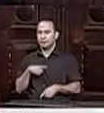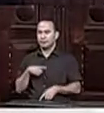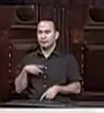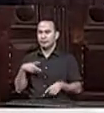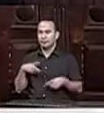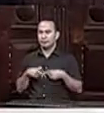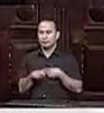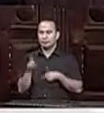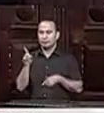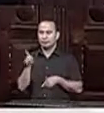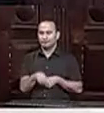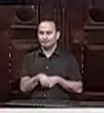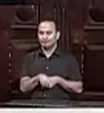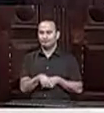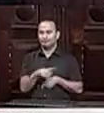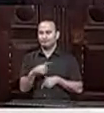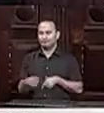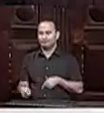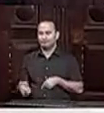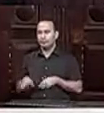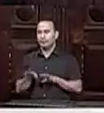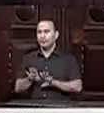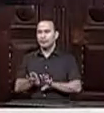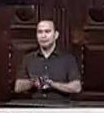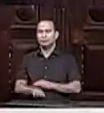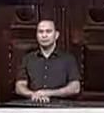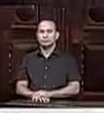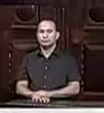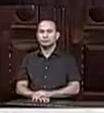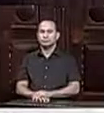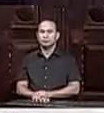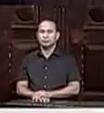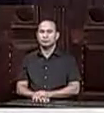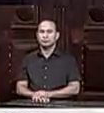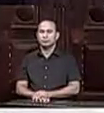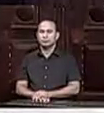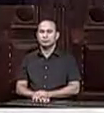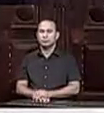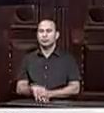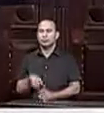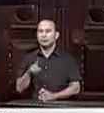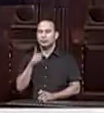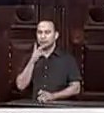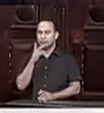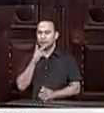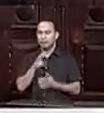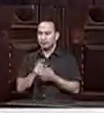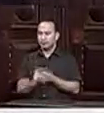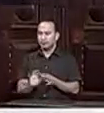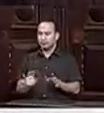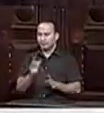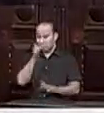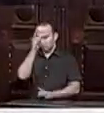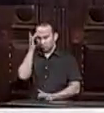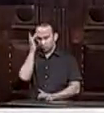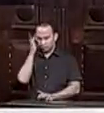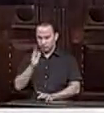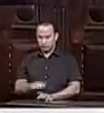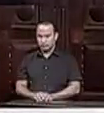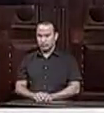exonerado. Mas isso não dá o direito